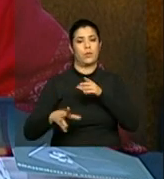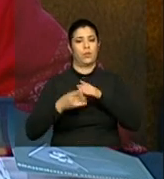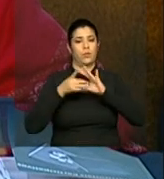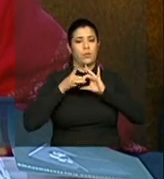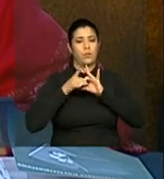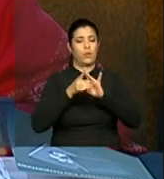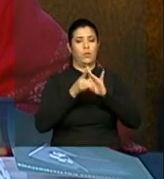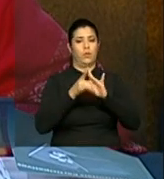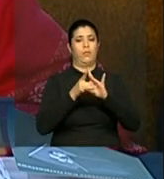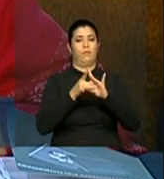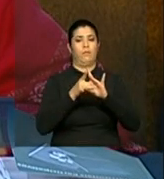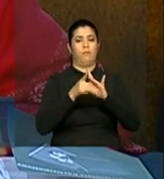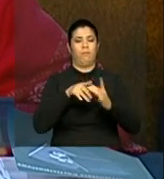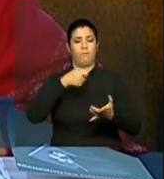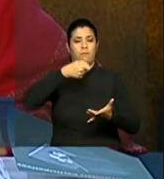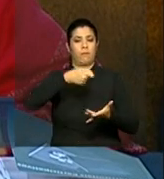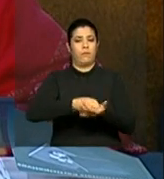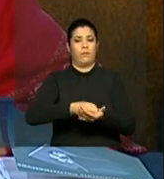democracia.